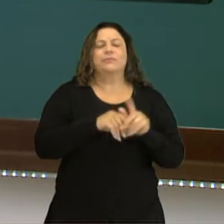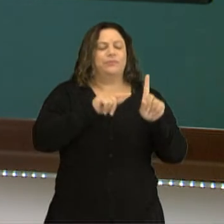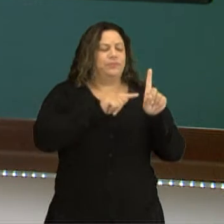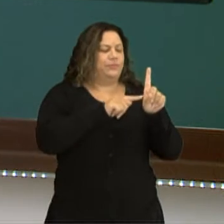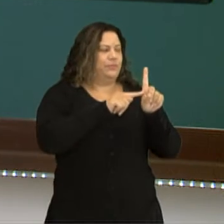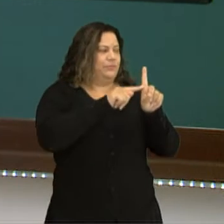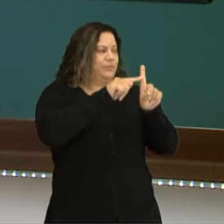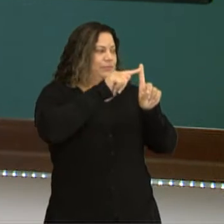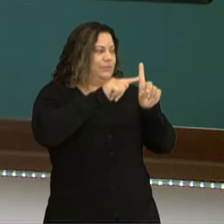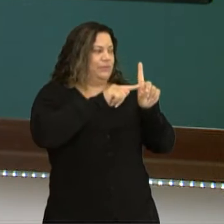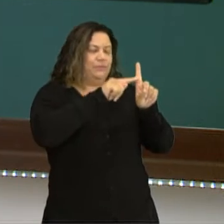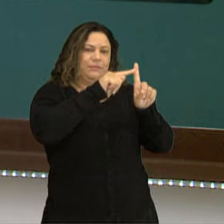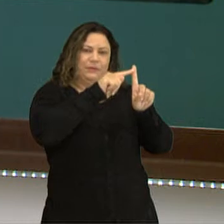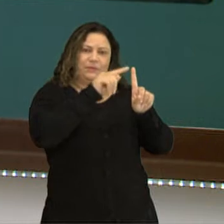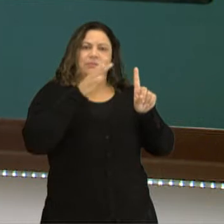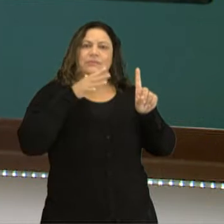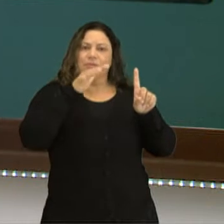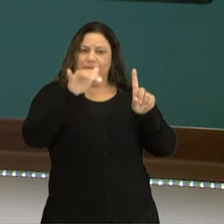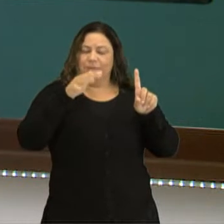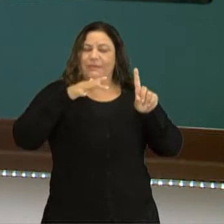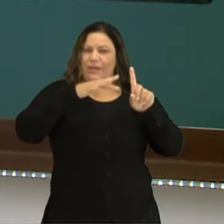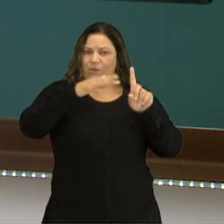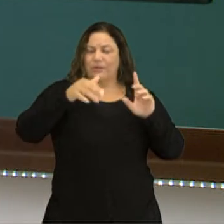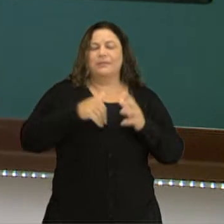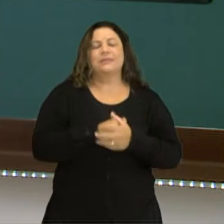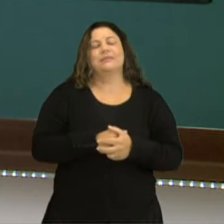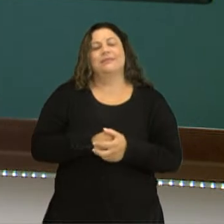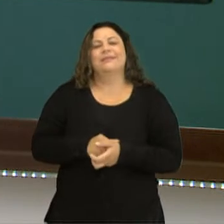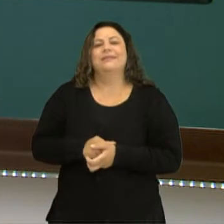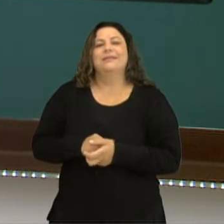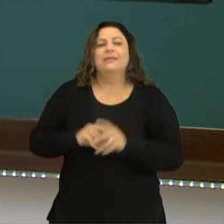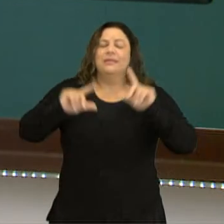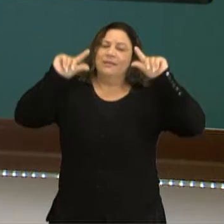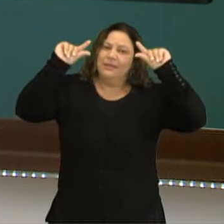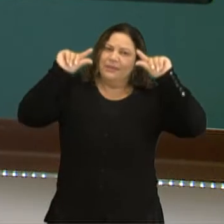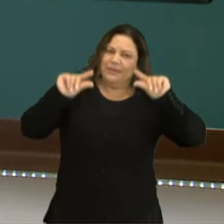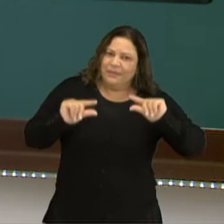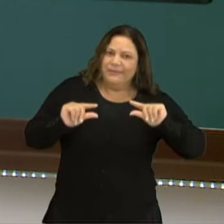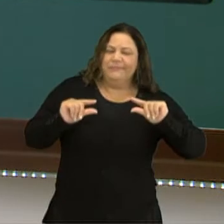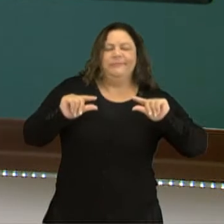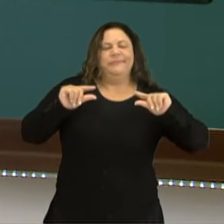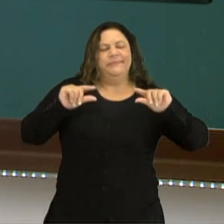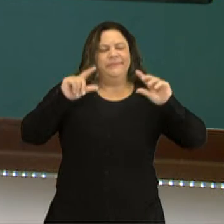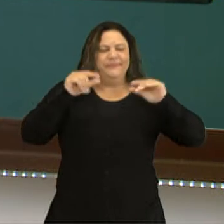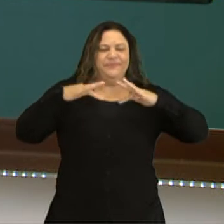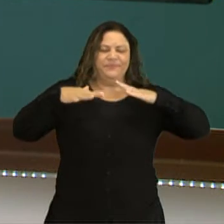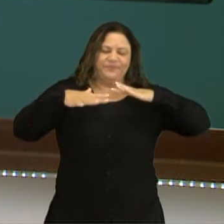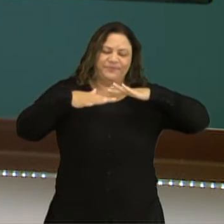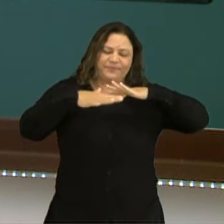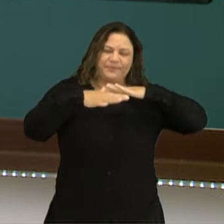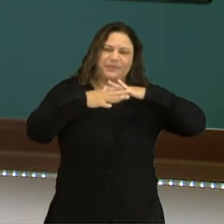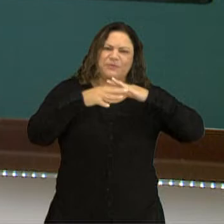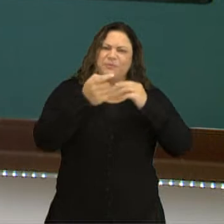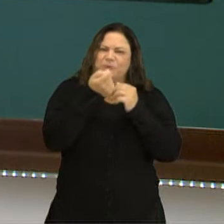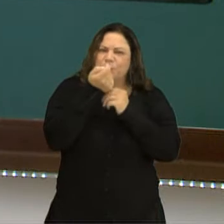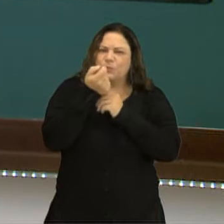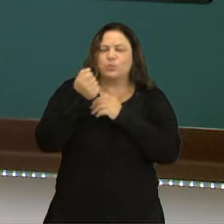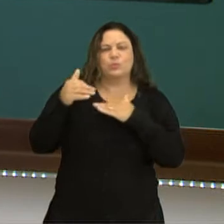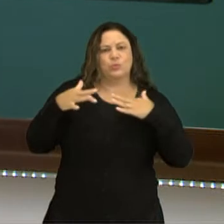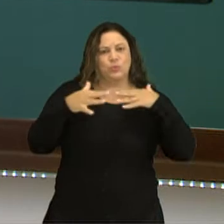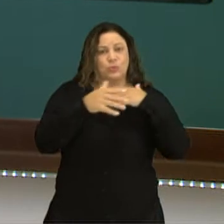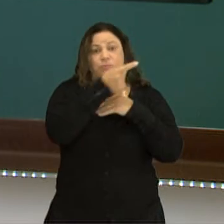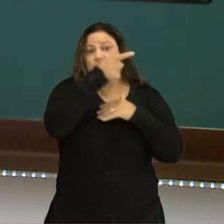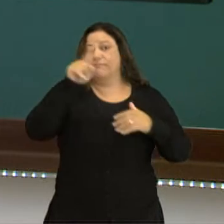temperatura quer dizer maior energia interna. Baixa temperatura, baixa energia interna. Beleza? Então não